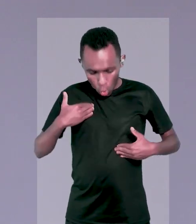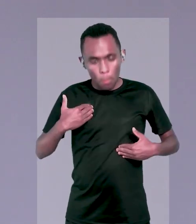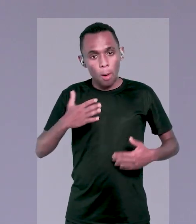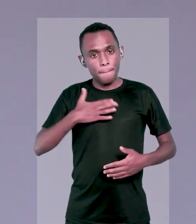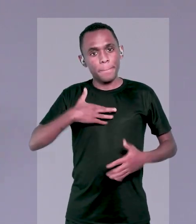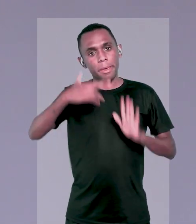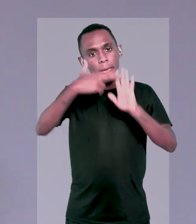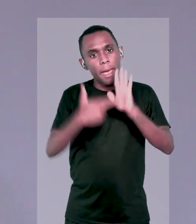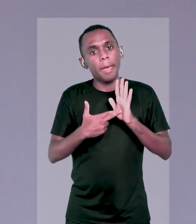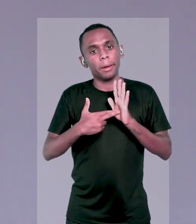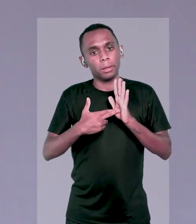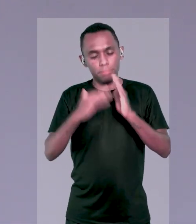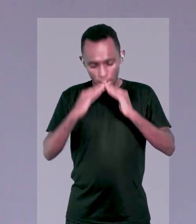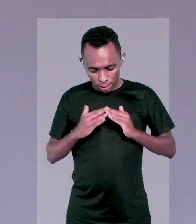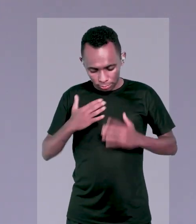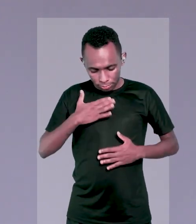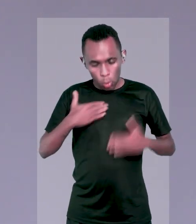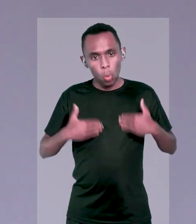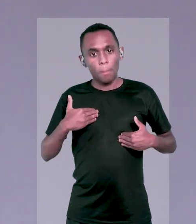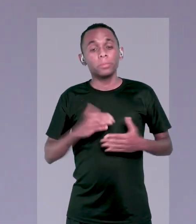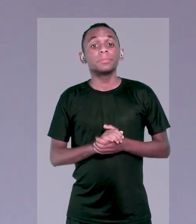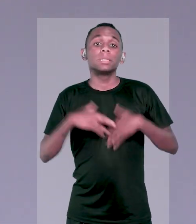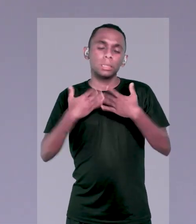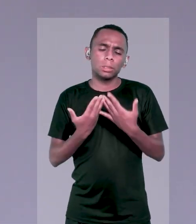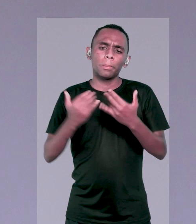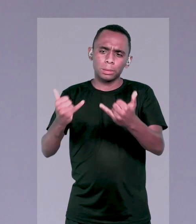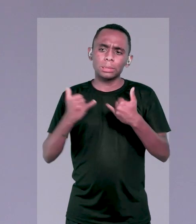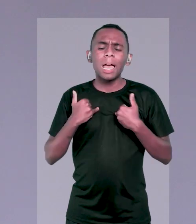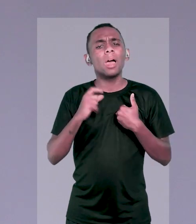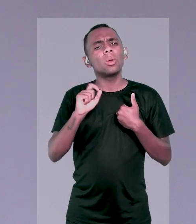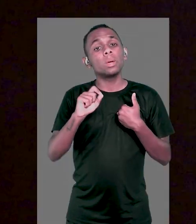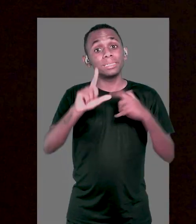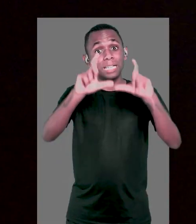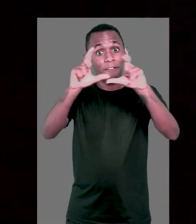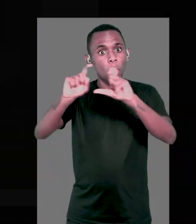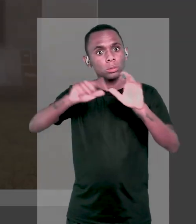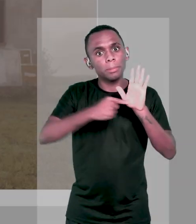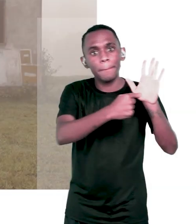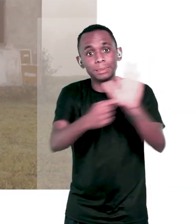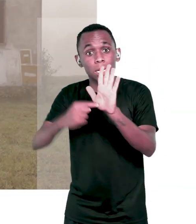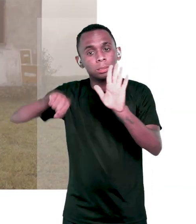passem a primeira. É uma sequência, é uma obra só. É uma sequência formando uma obra só.